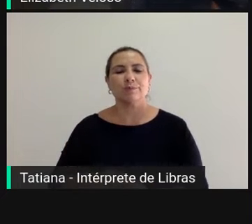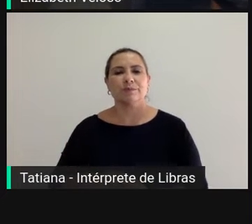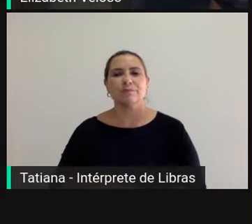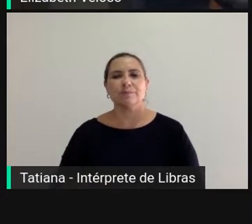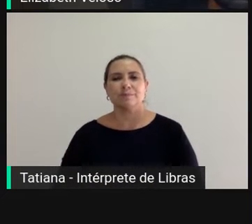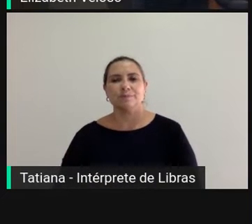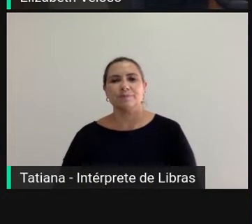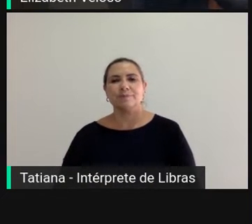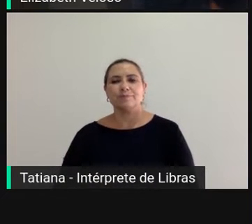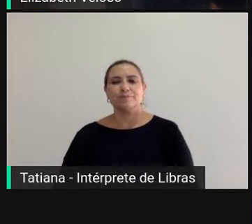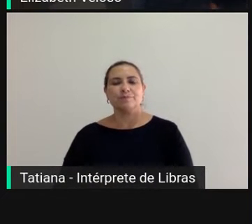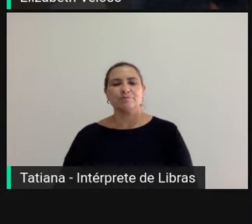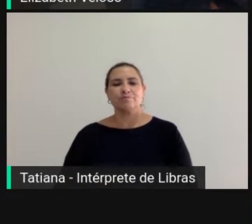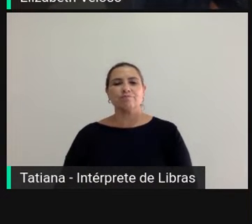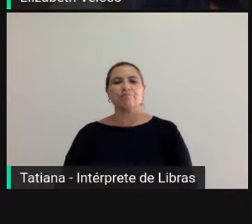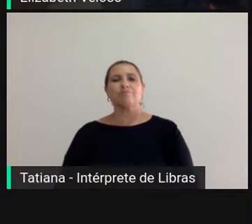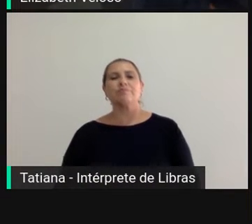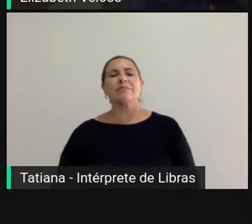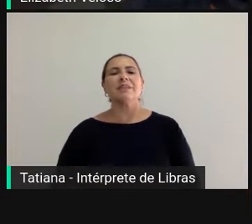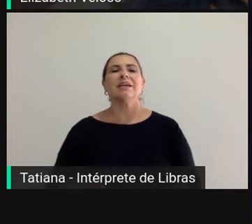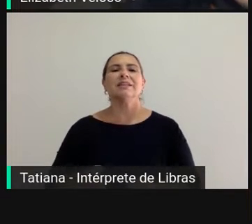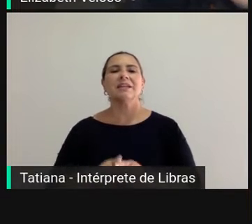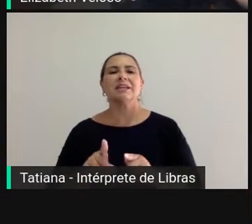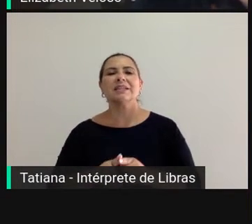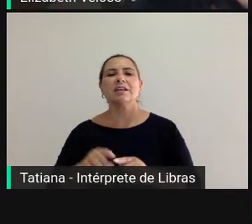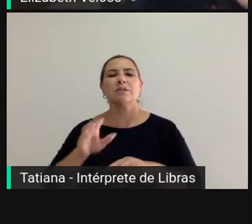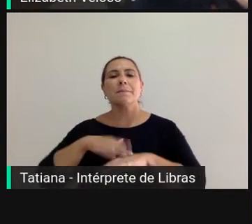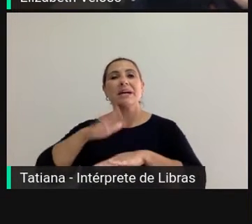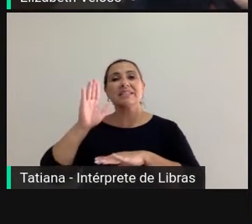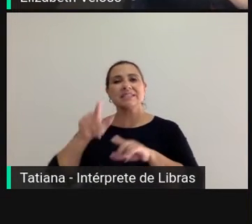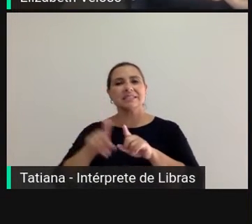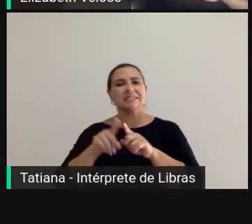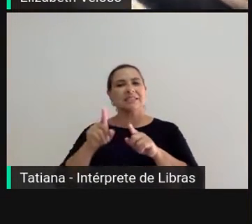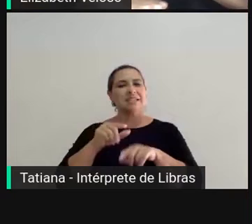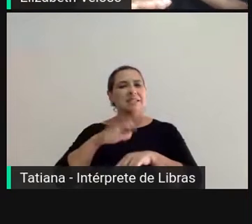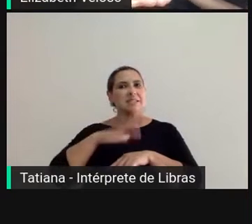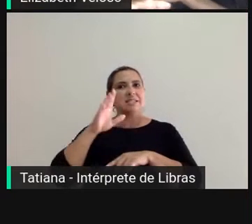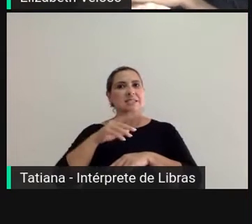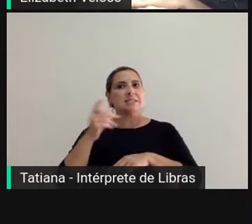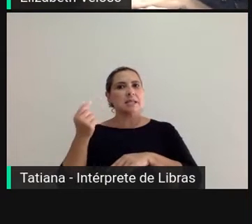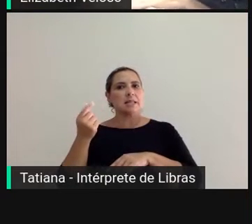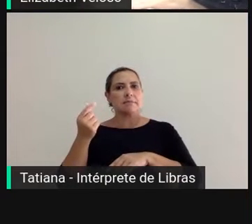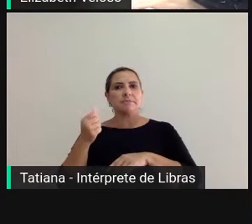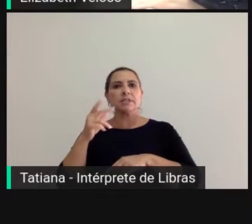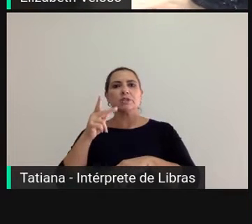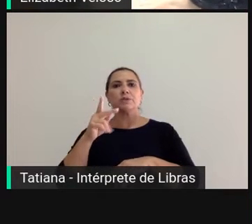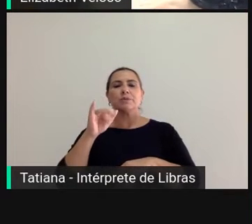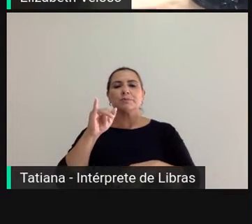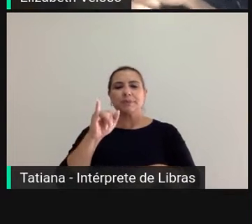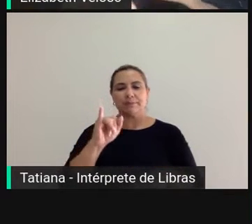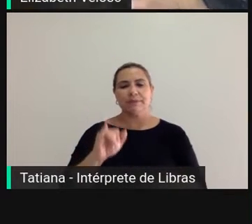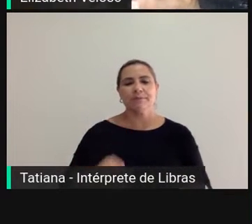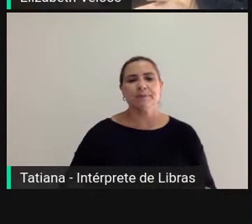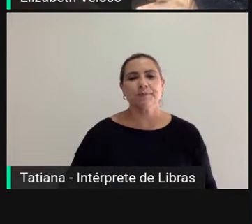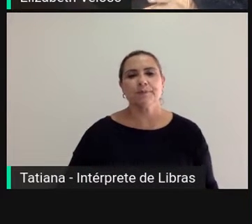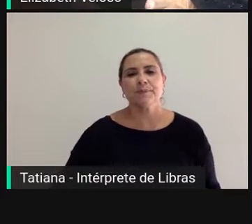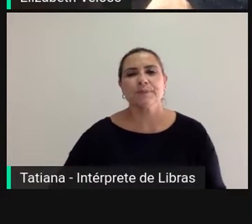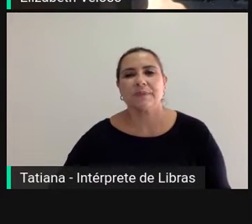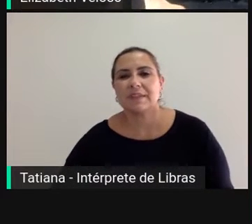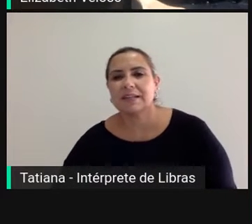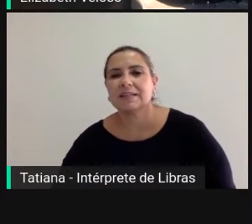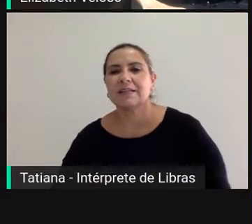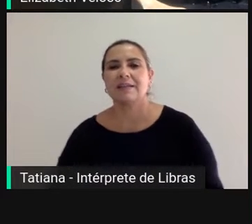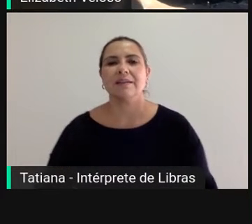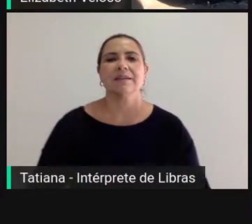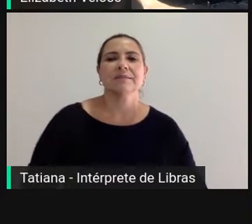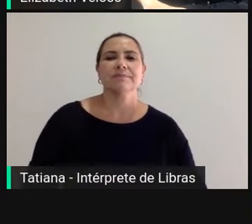né? Então, realmente, muitas delas têm um PIB maior do que muitos países, a gente sabe disso. E, a partir daí, a gente colocou um modelo de